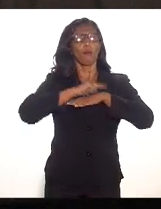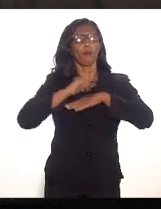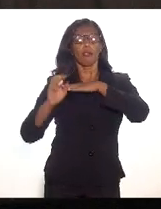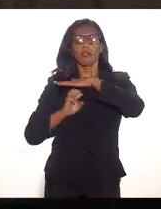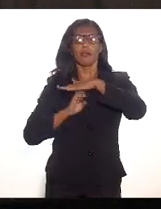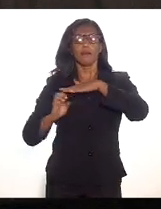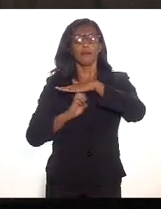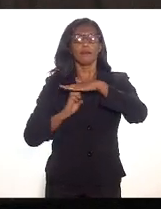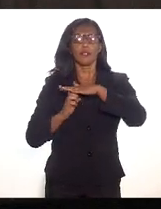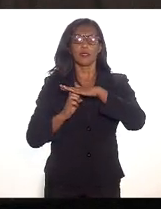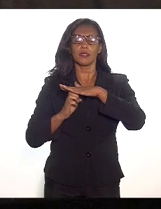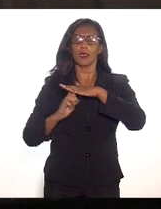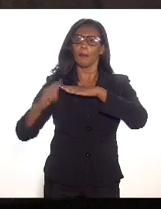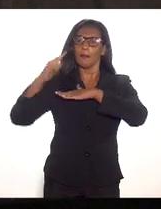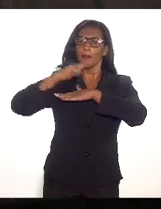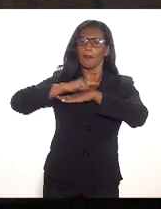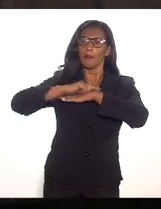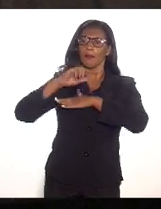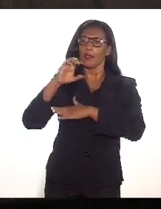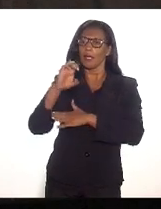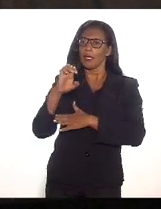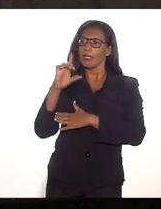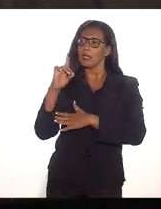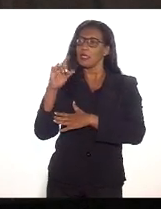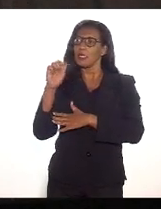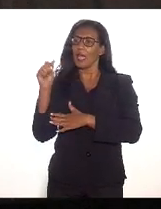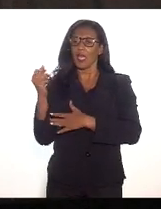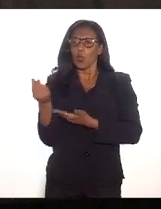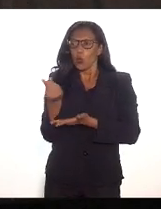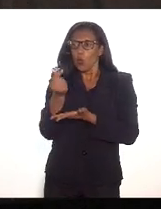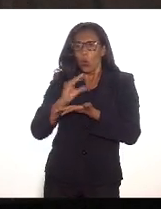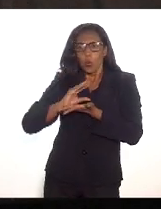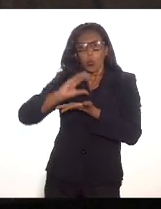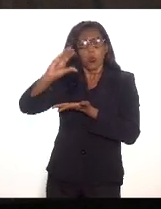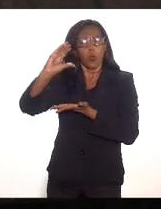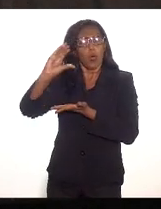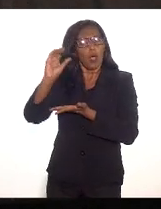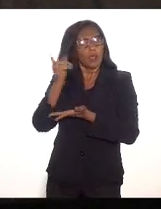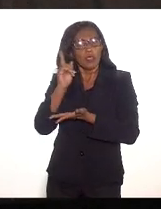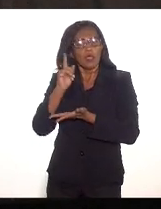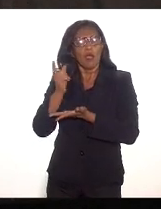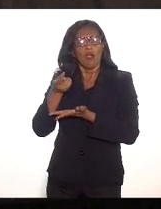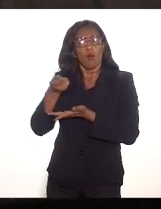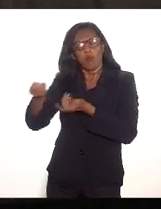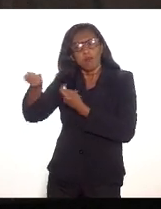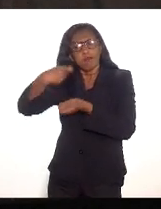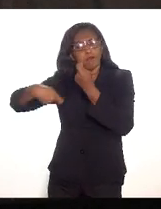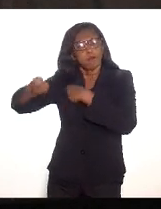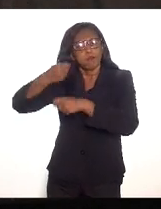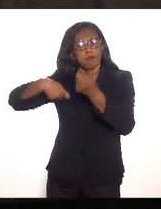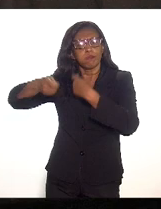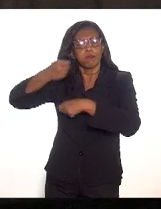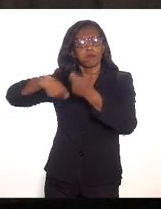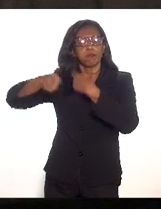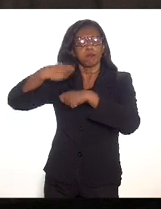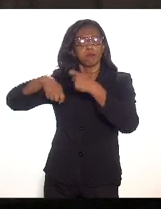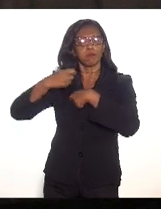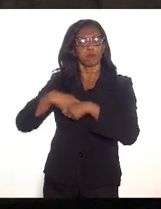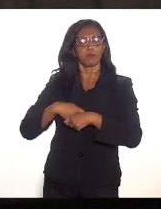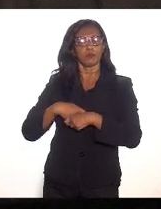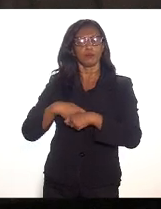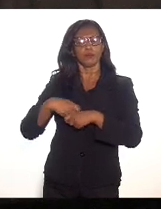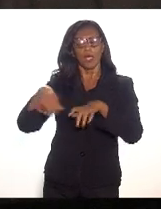empresa. O papel dessa empresa não é dar lucro, o papel dessa empresa é fazer investimento, investimento na área